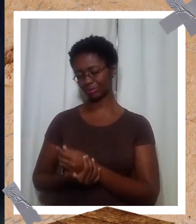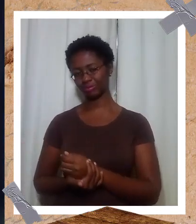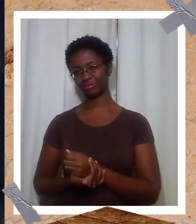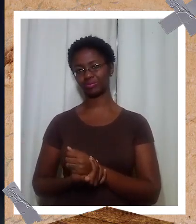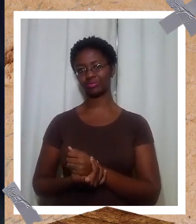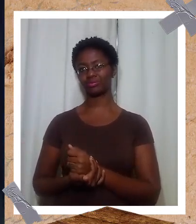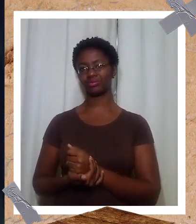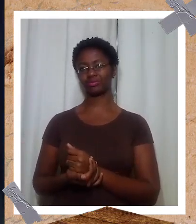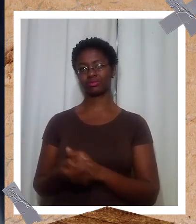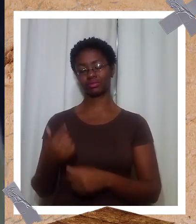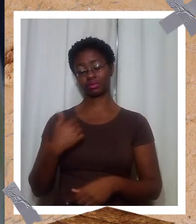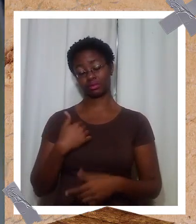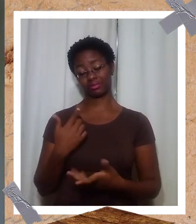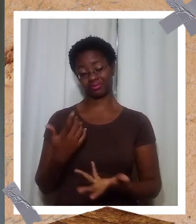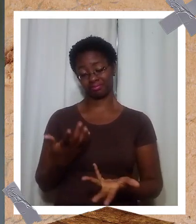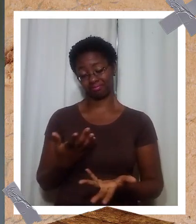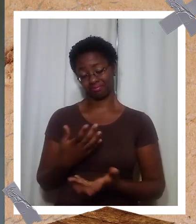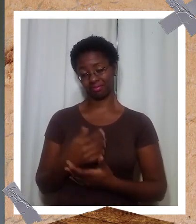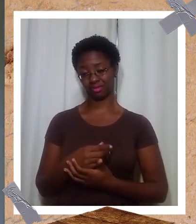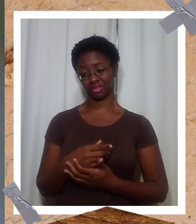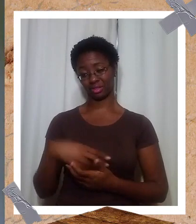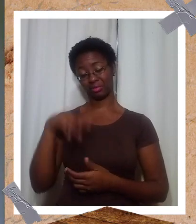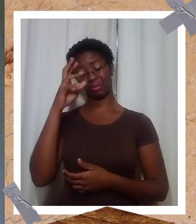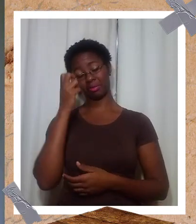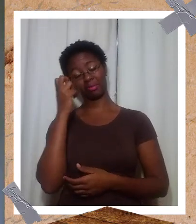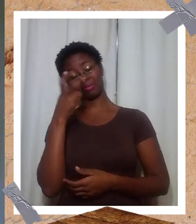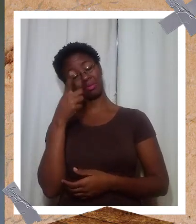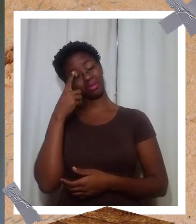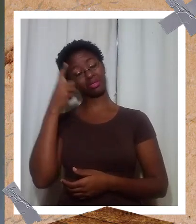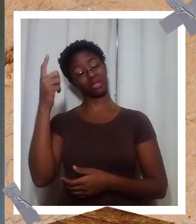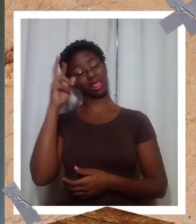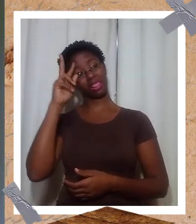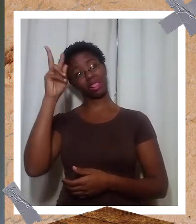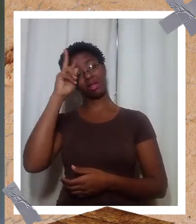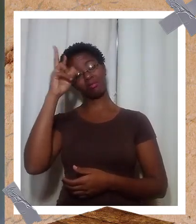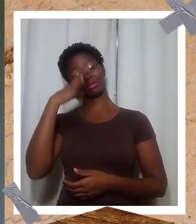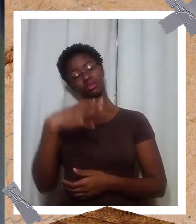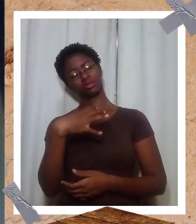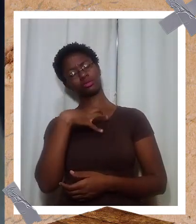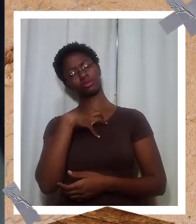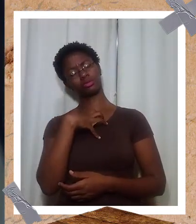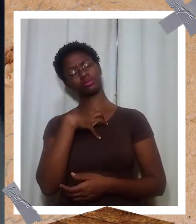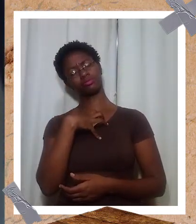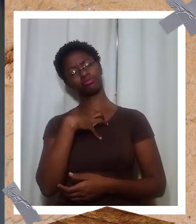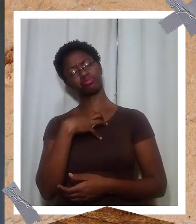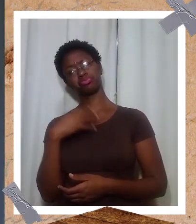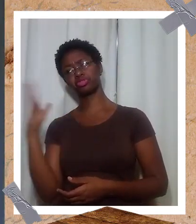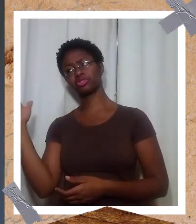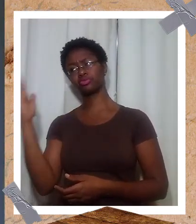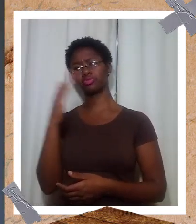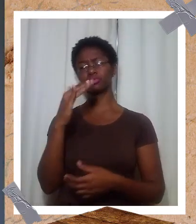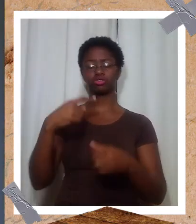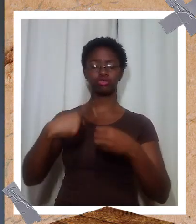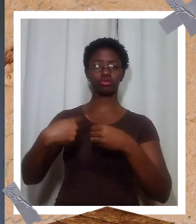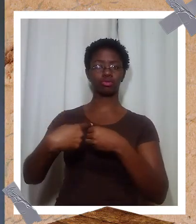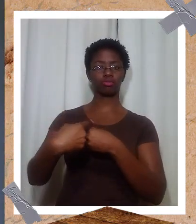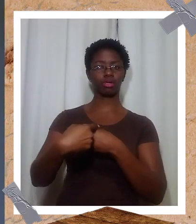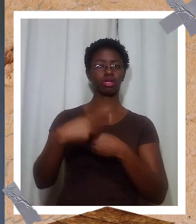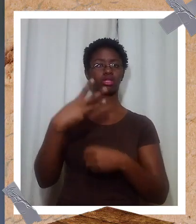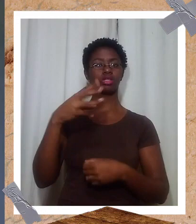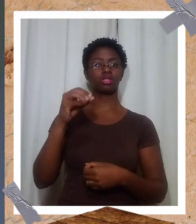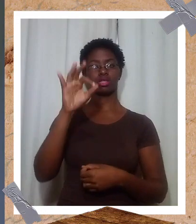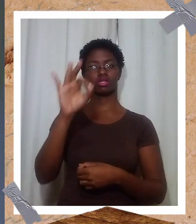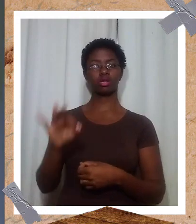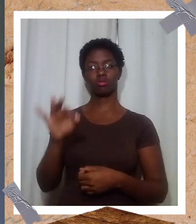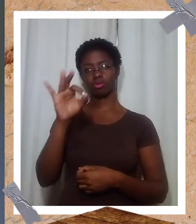voar, um furacão de percepções, lembranças e sentimentos. Vim de um município onde apenas 30% dos moradores